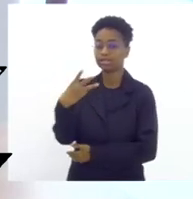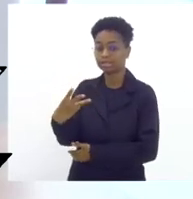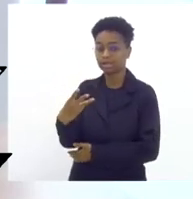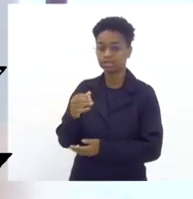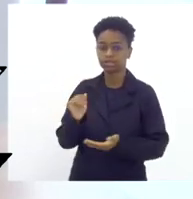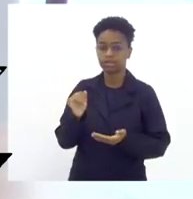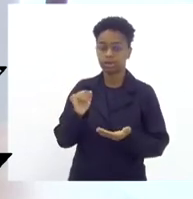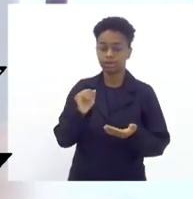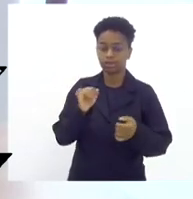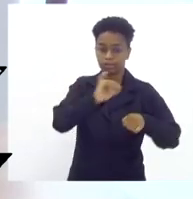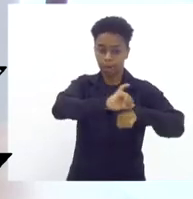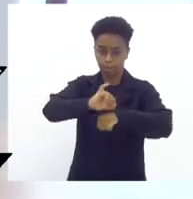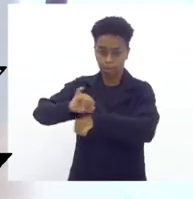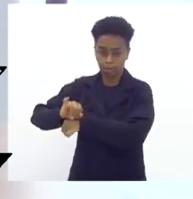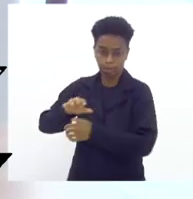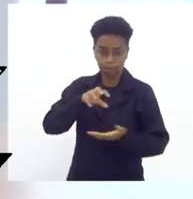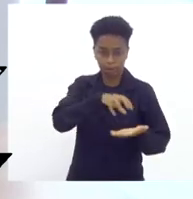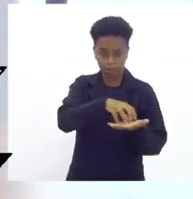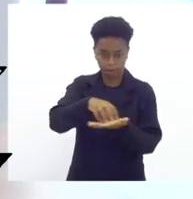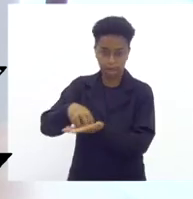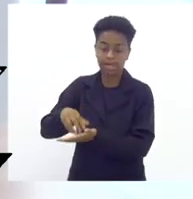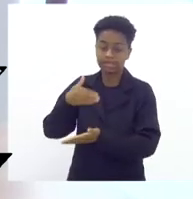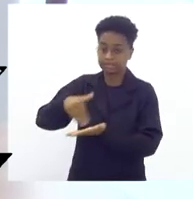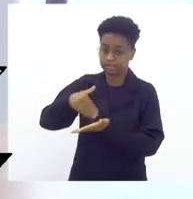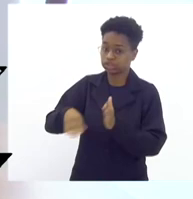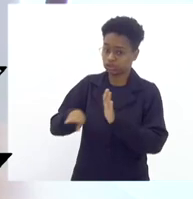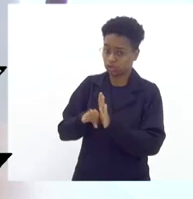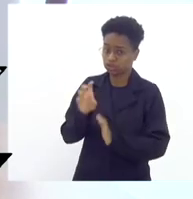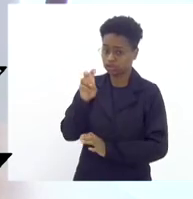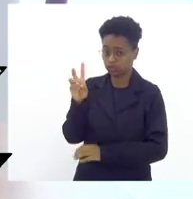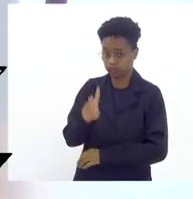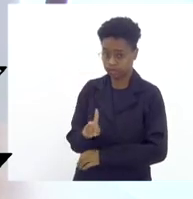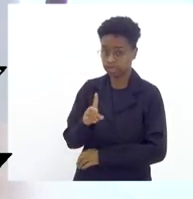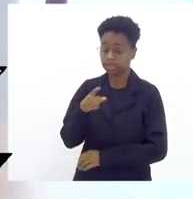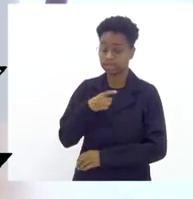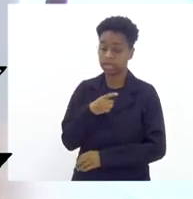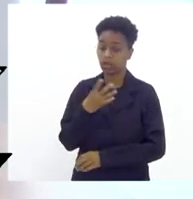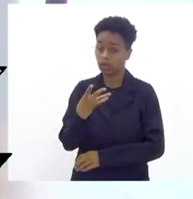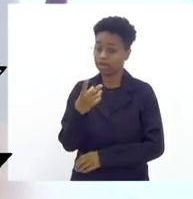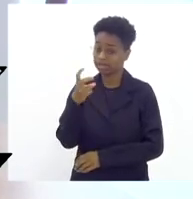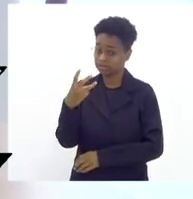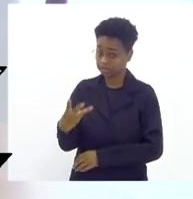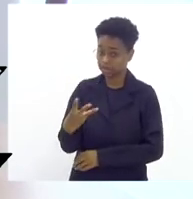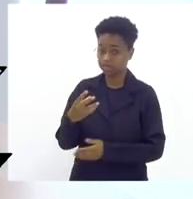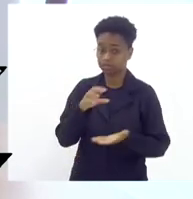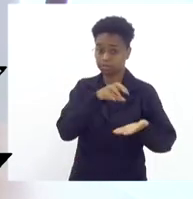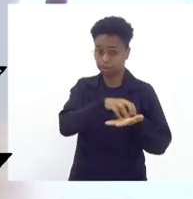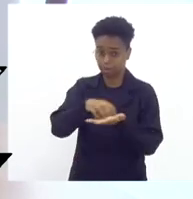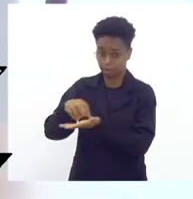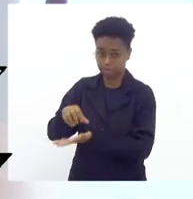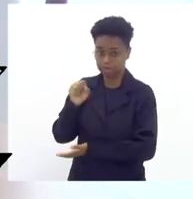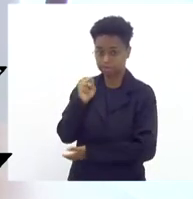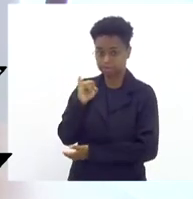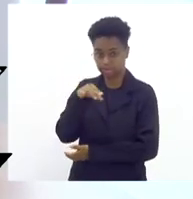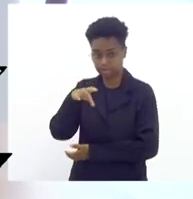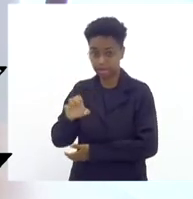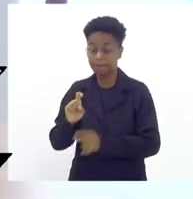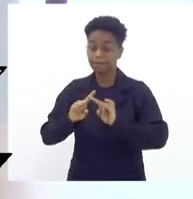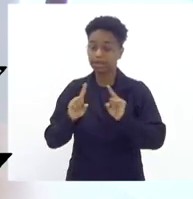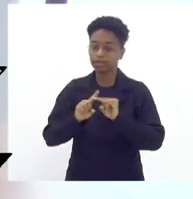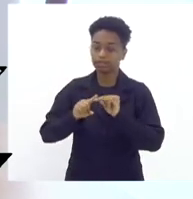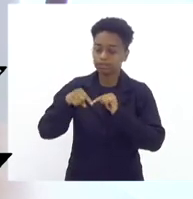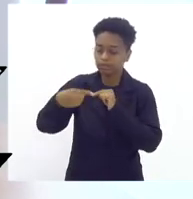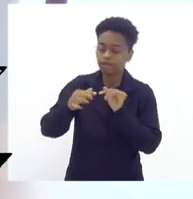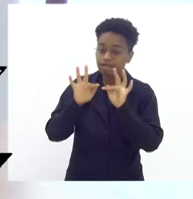postos a secretária chegou lá cinco meses nós temos 43 postos do Cine espalhados pelo Estado no final dos quatro anos nós queremos